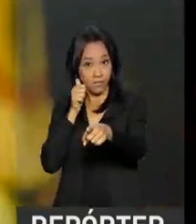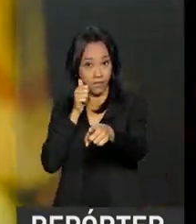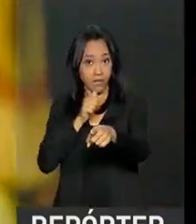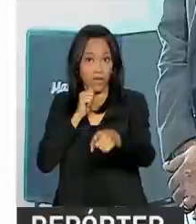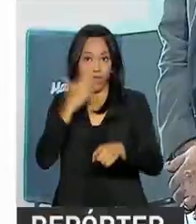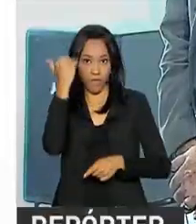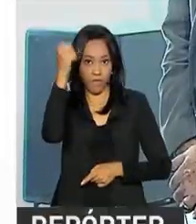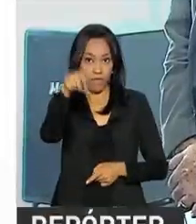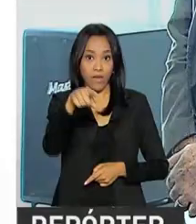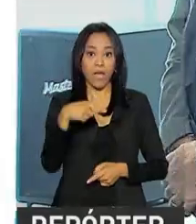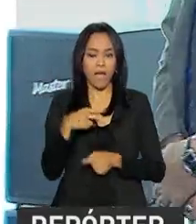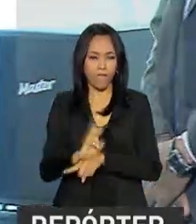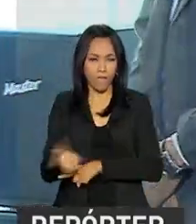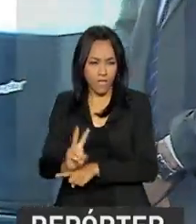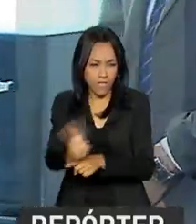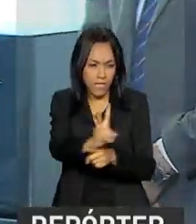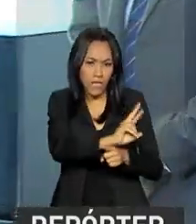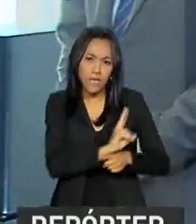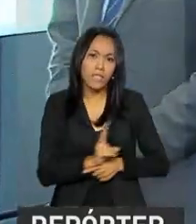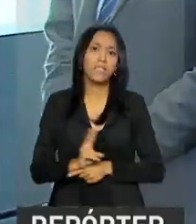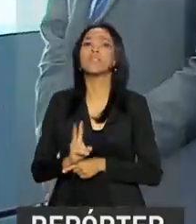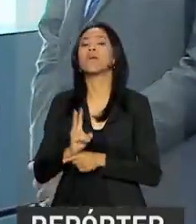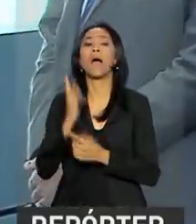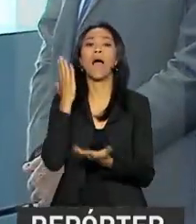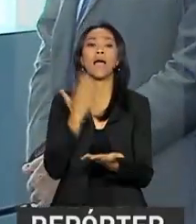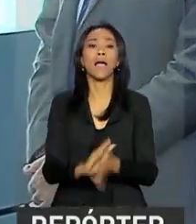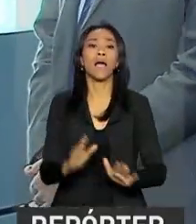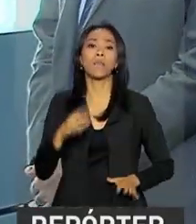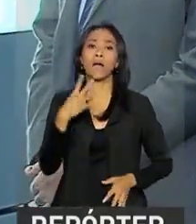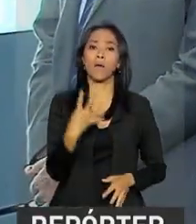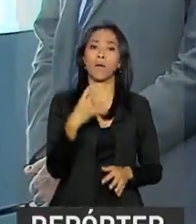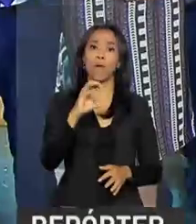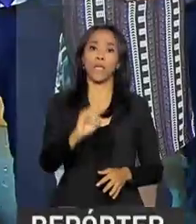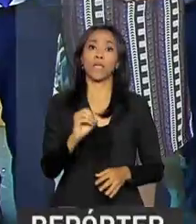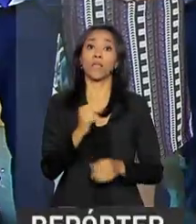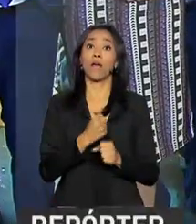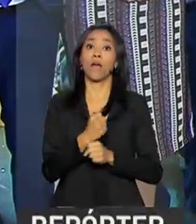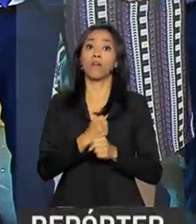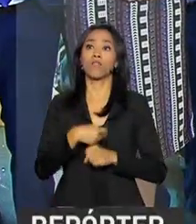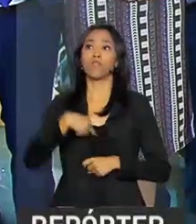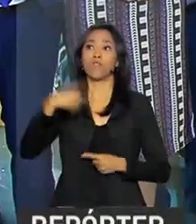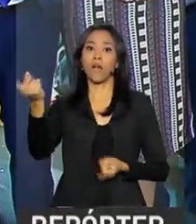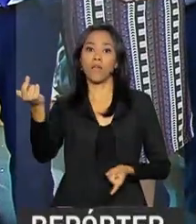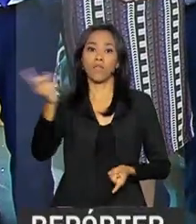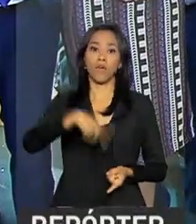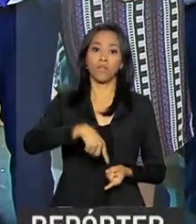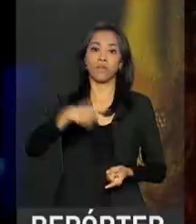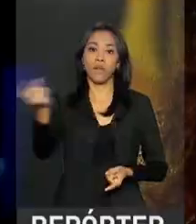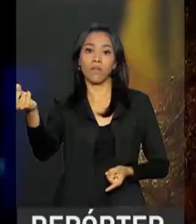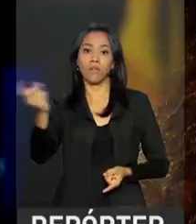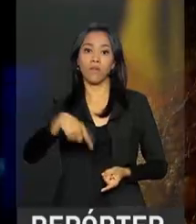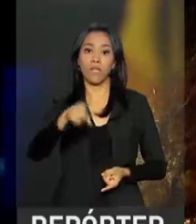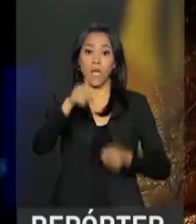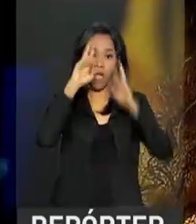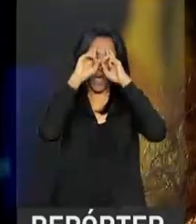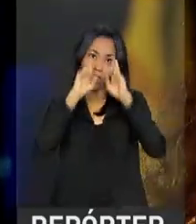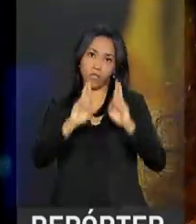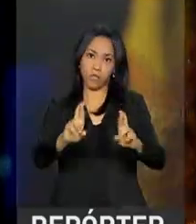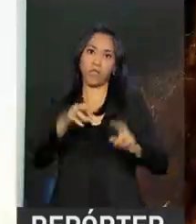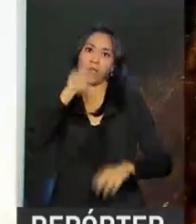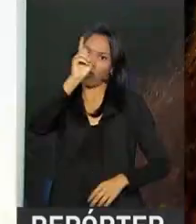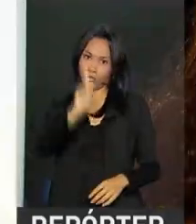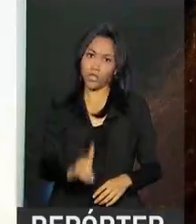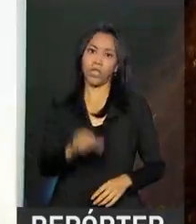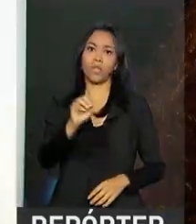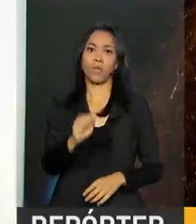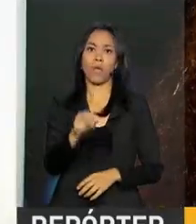do setor acaba com 40 anos de idas e vindas a Brasília para lutar pelo respeito ao direito autoral.